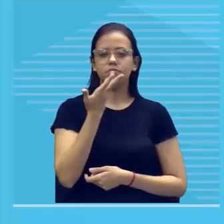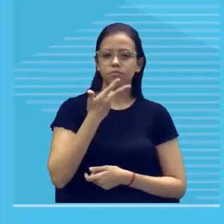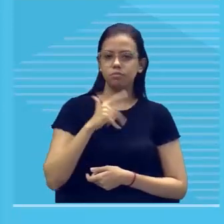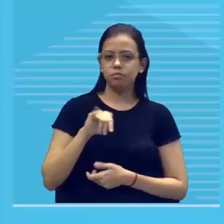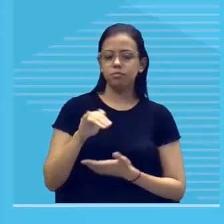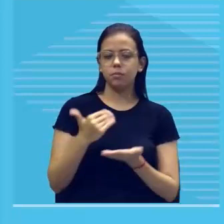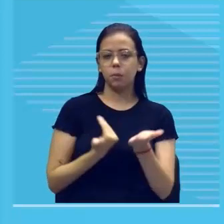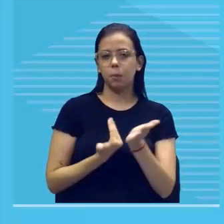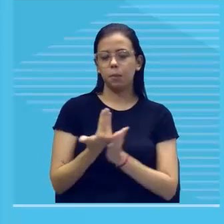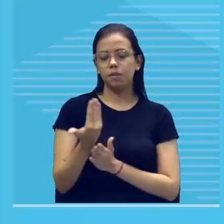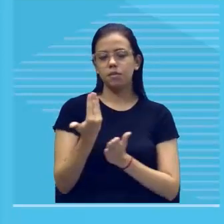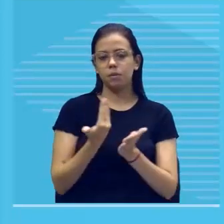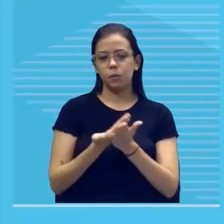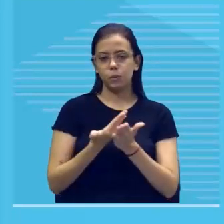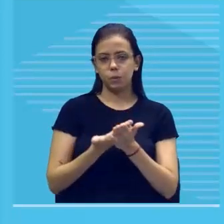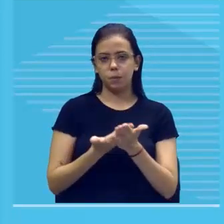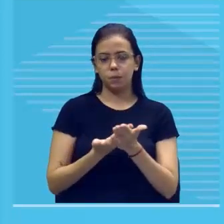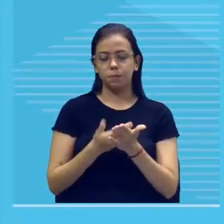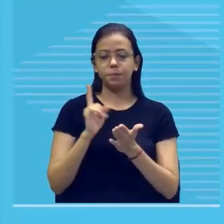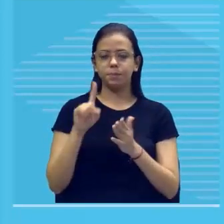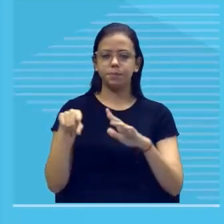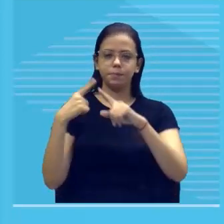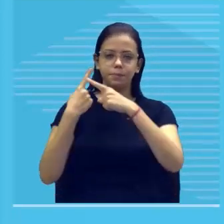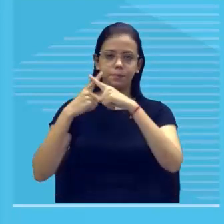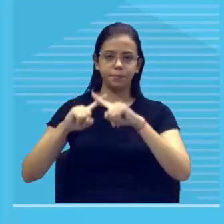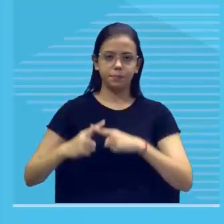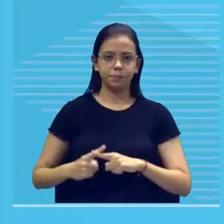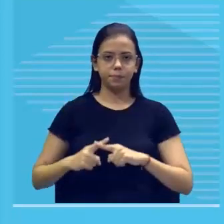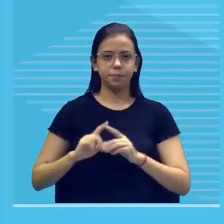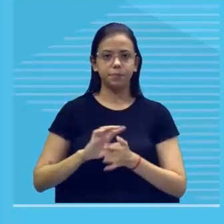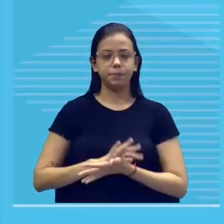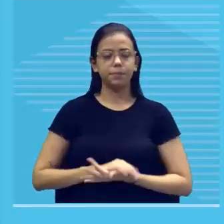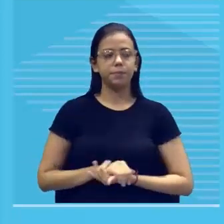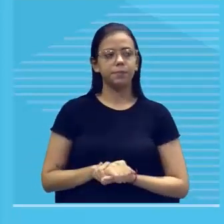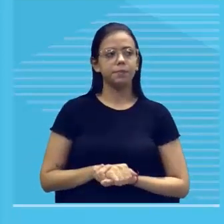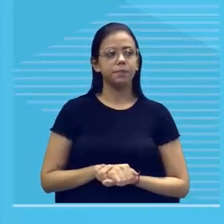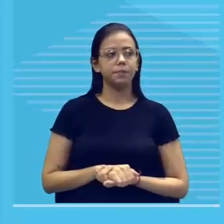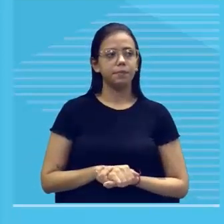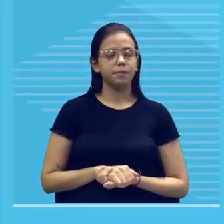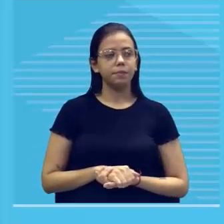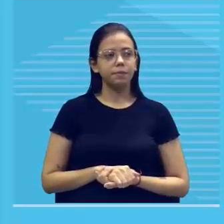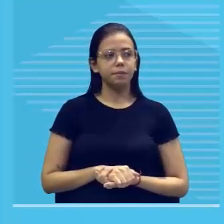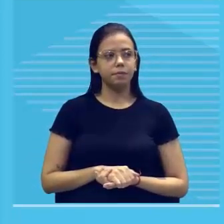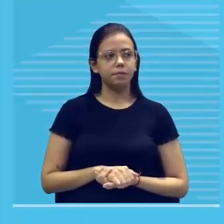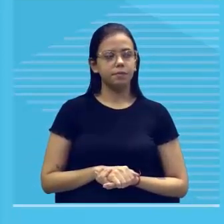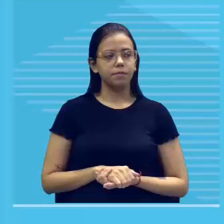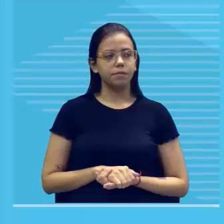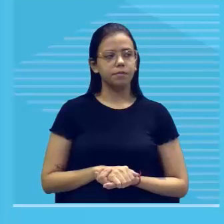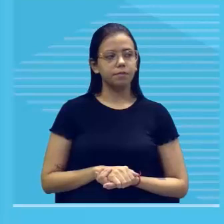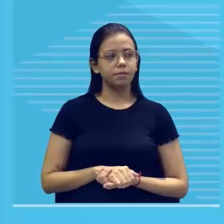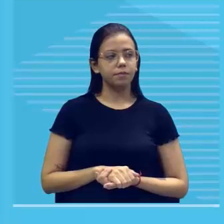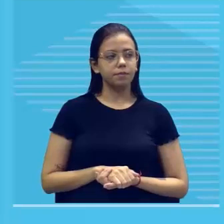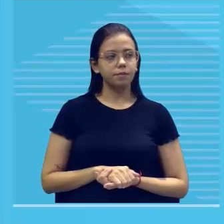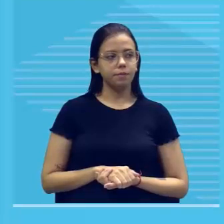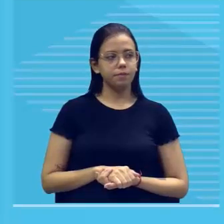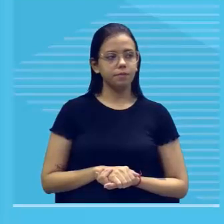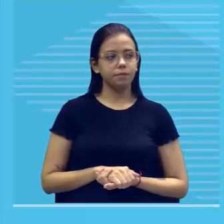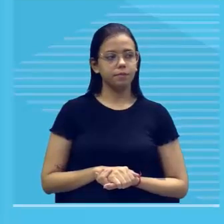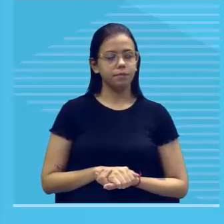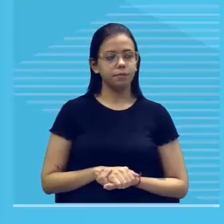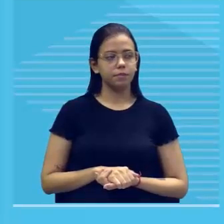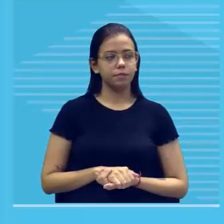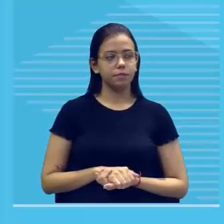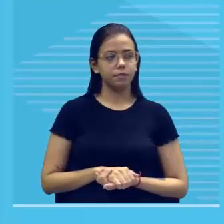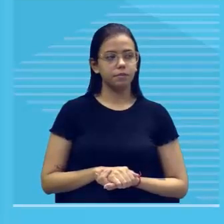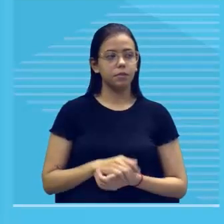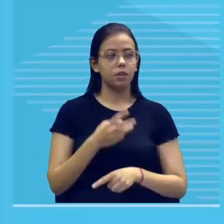começa a estudar né a tabuada gente ó há 36 e